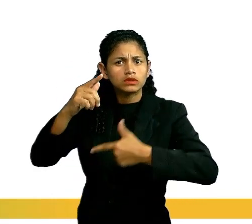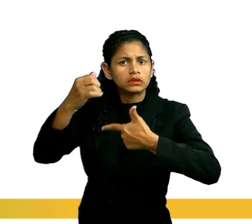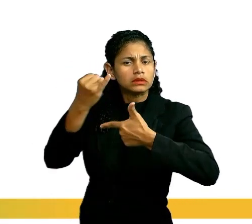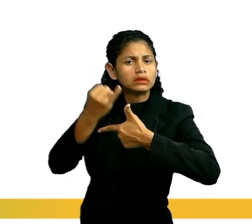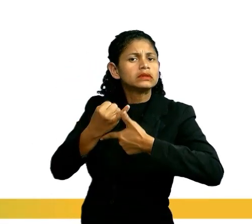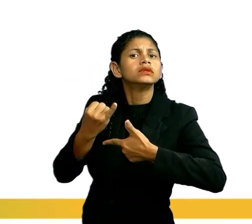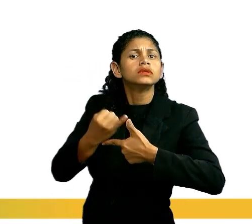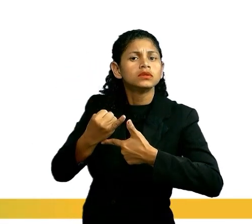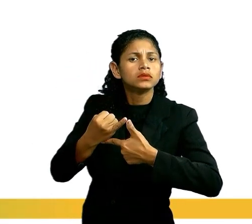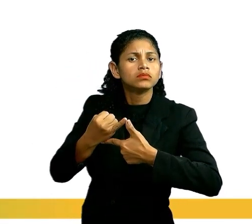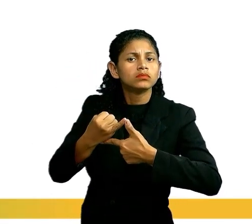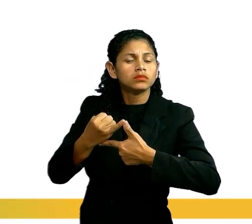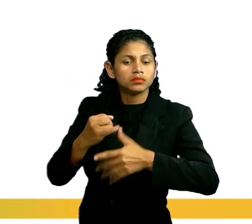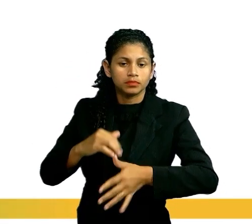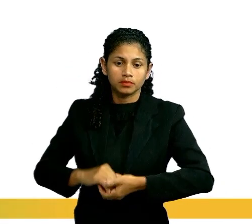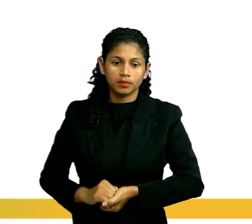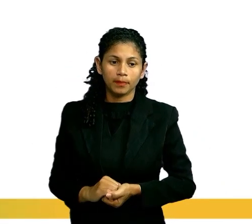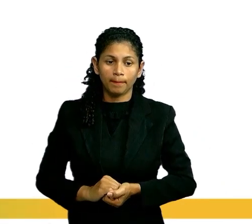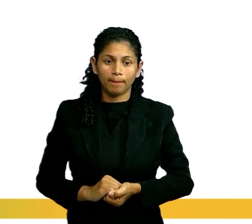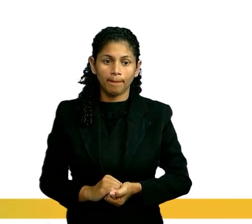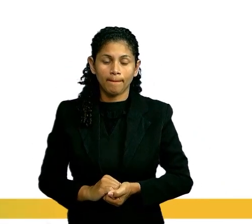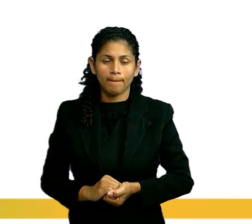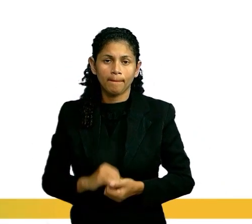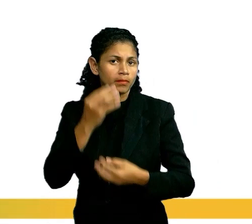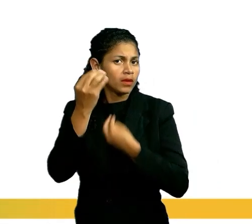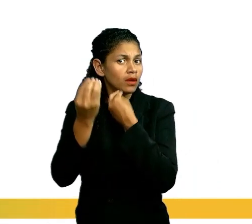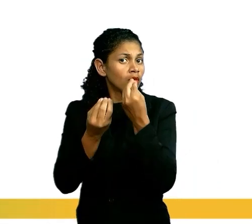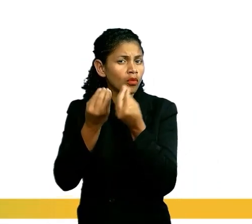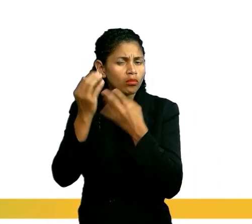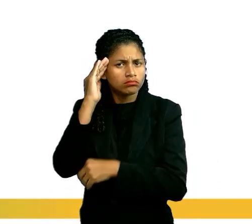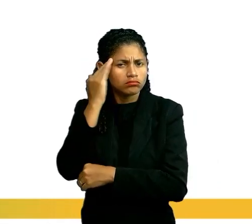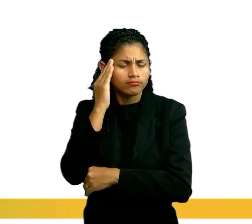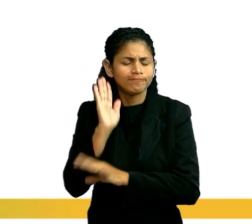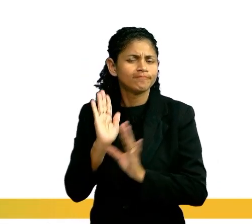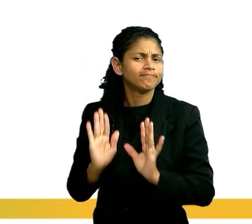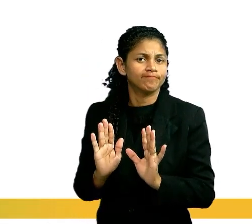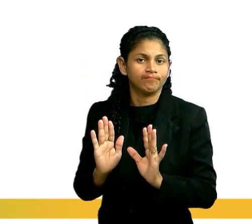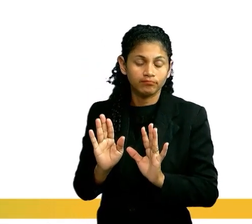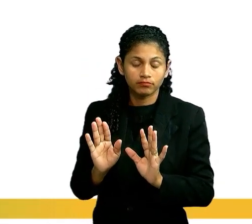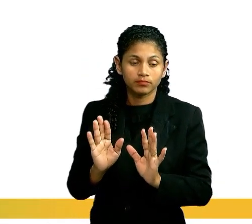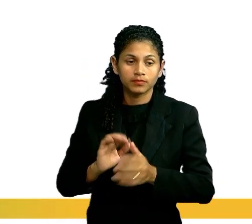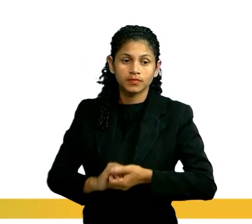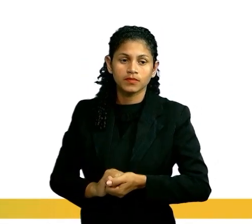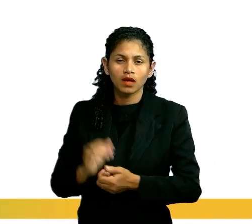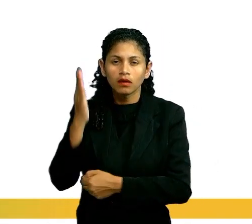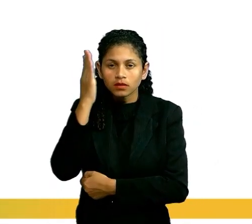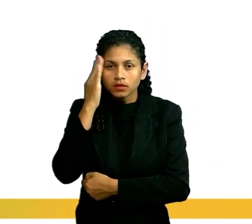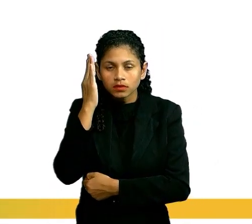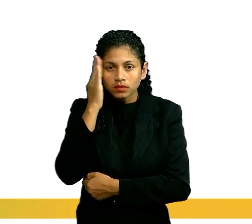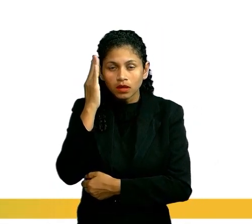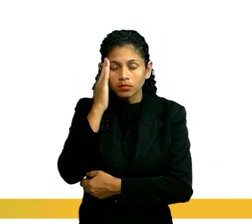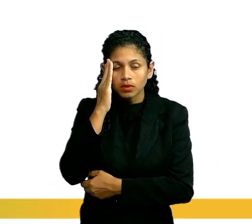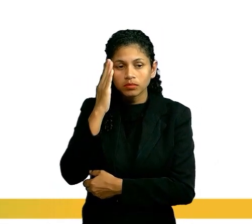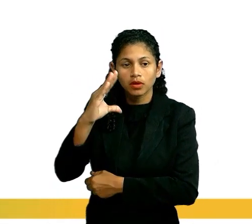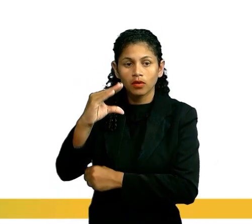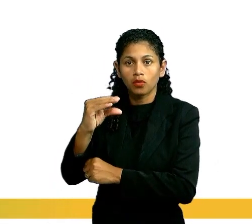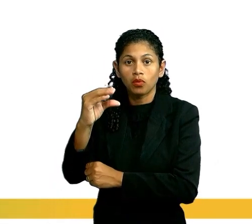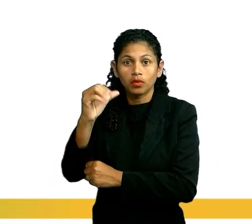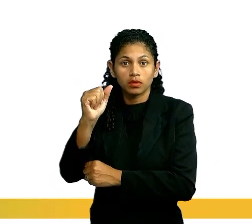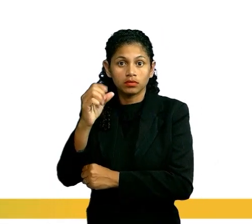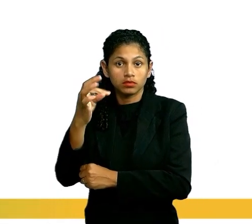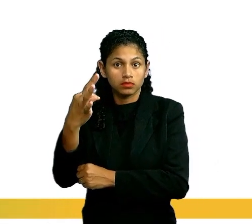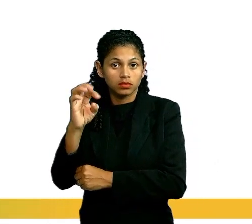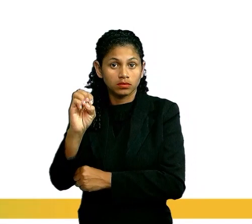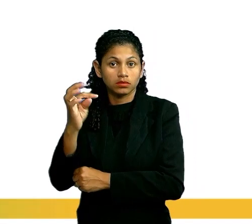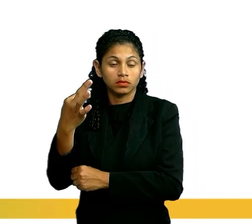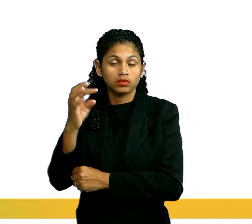dos ângulos internos. Como é que a gente vai poder entender isso? Tá? Sabendo dos catetos e da hipotenusa,